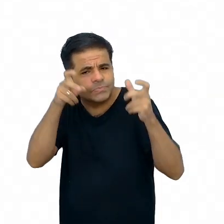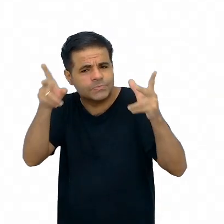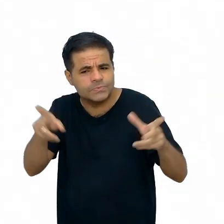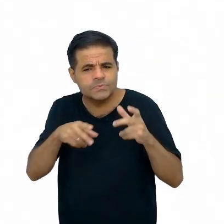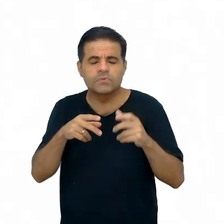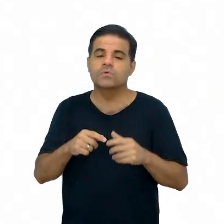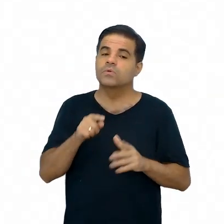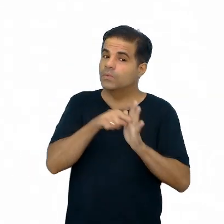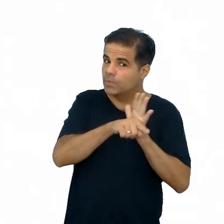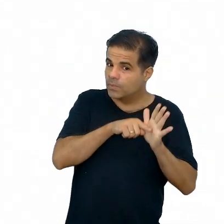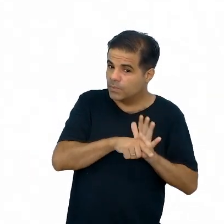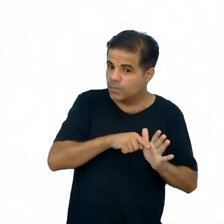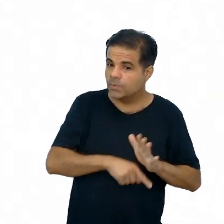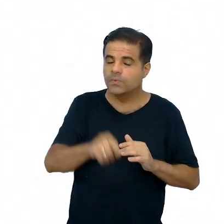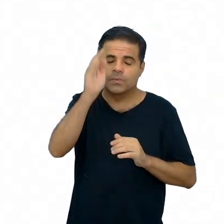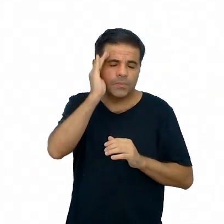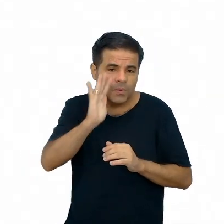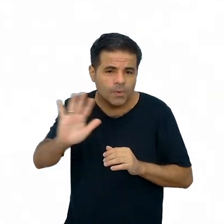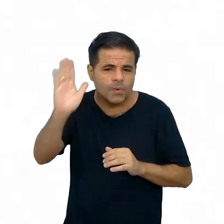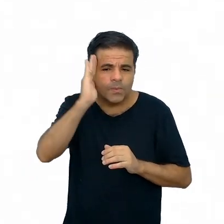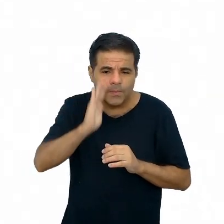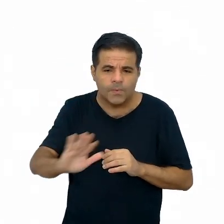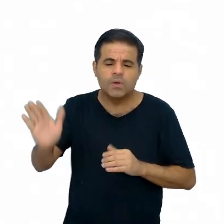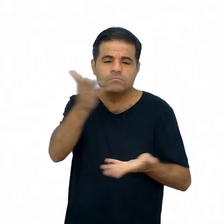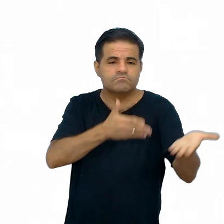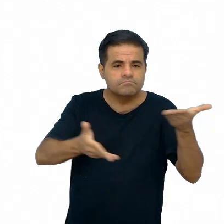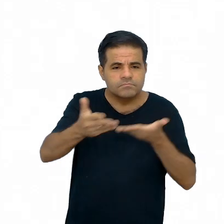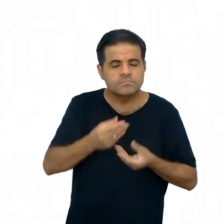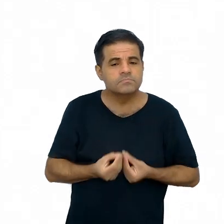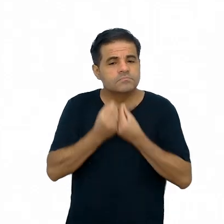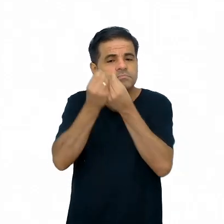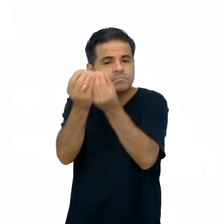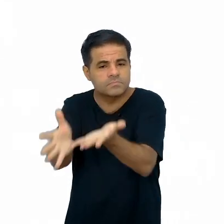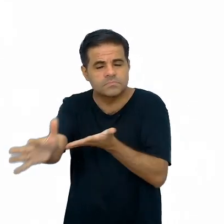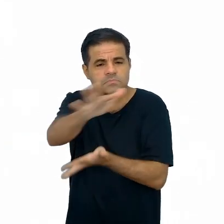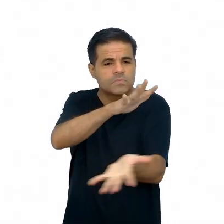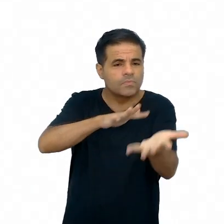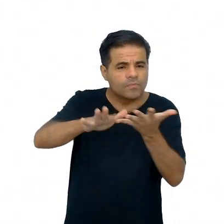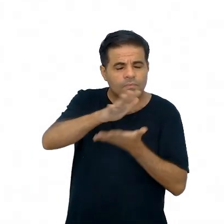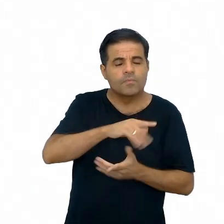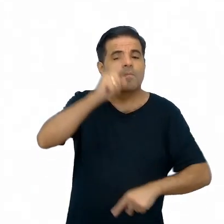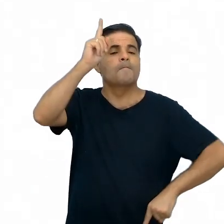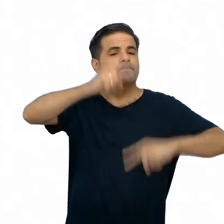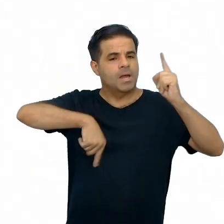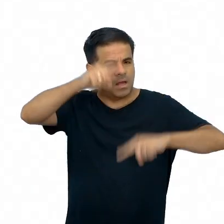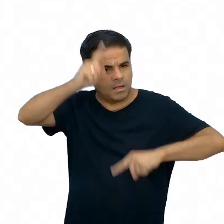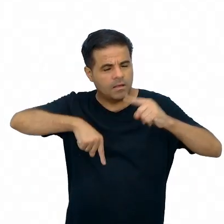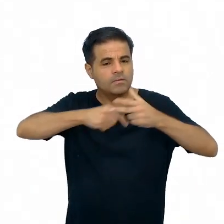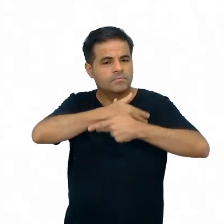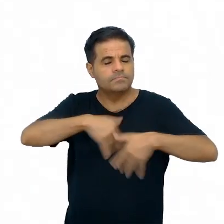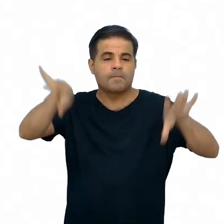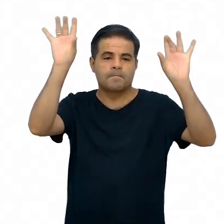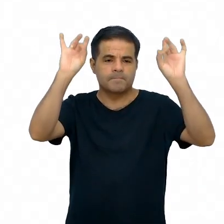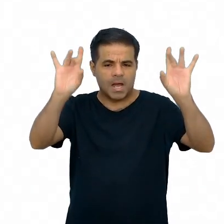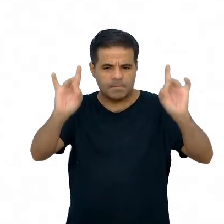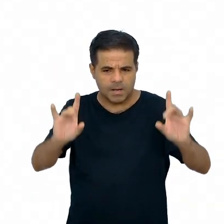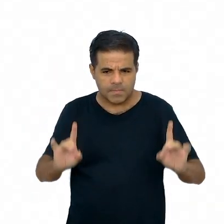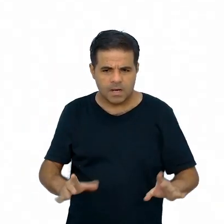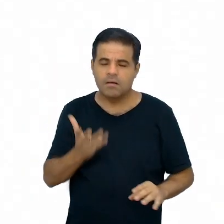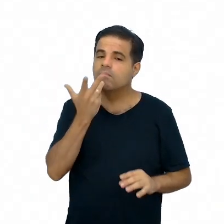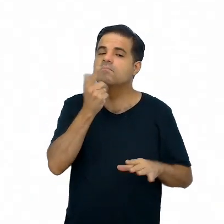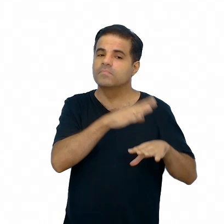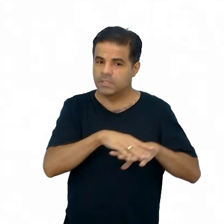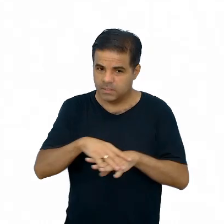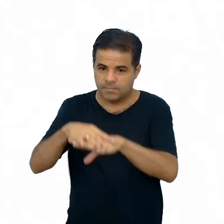nas especulações teóricas que entregam o universo de objetos específicos da matemática,